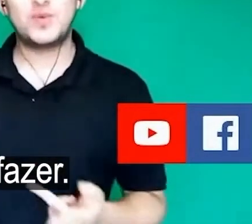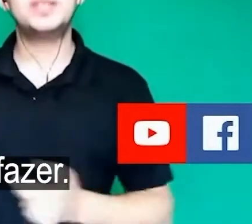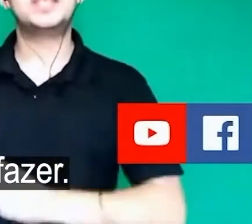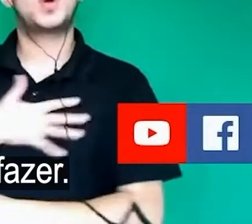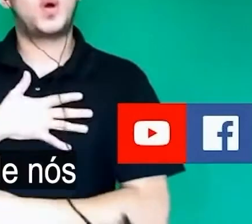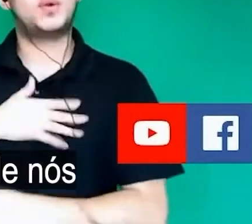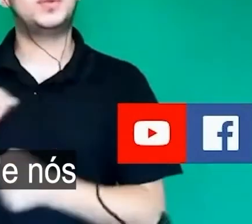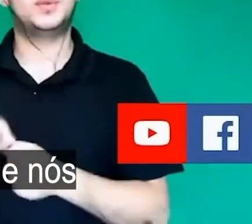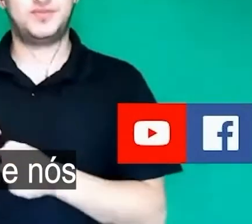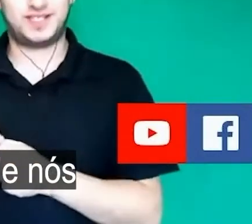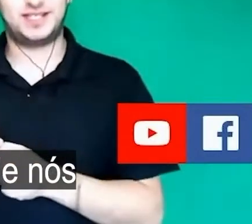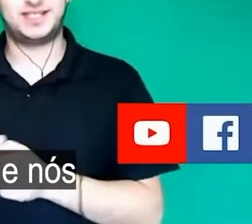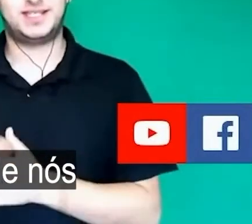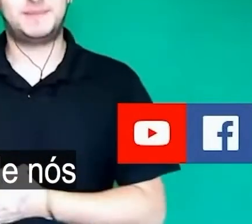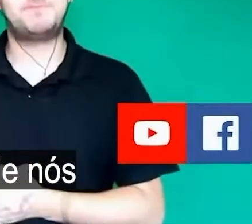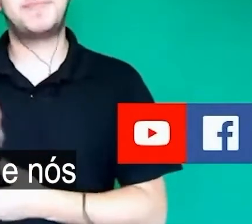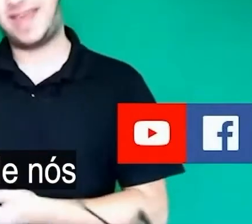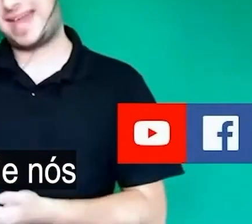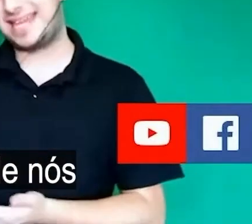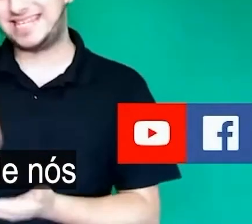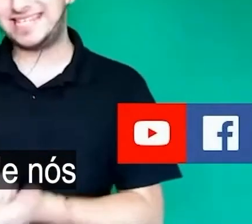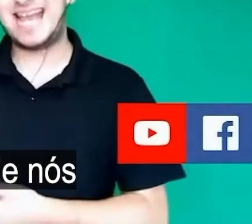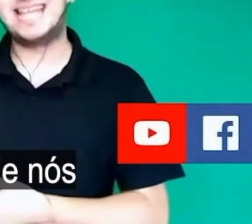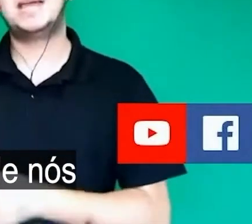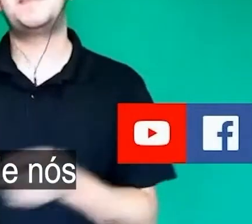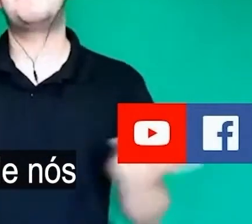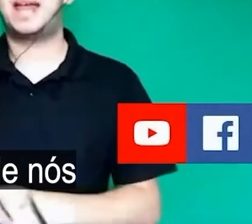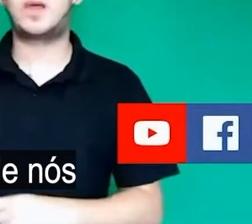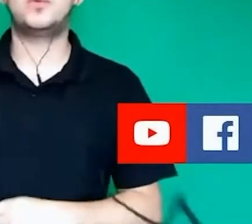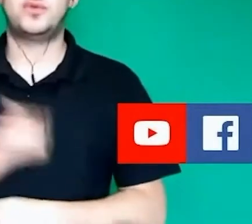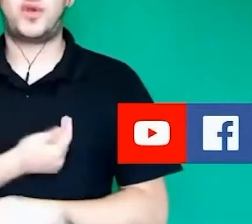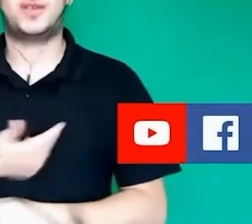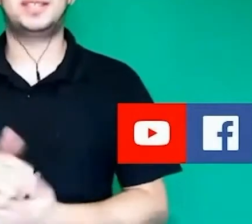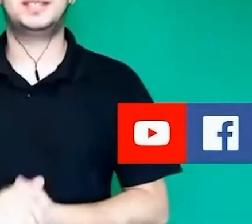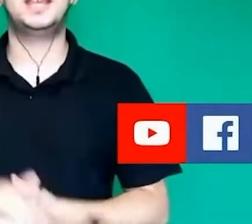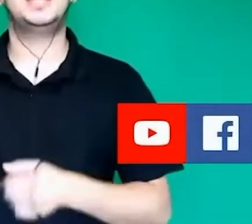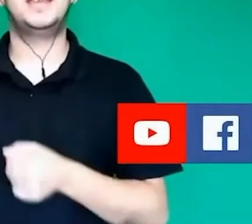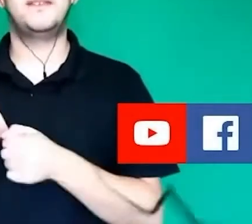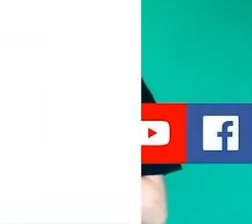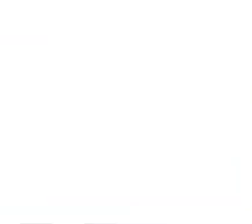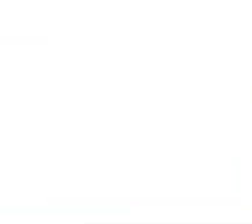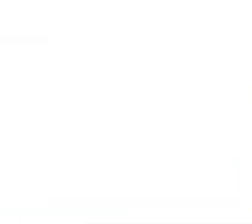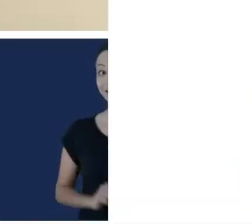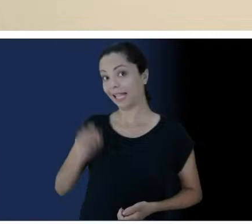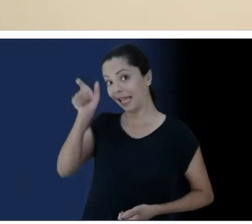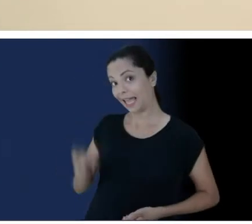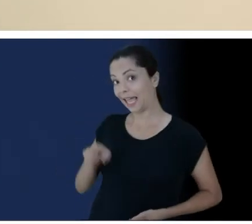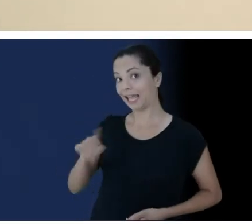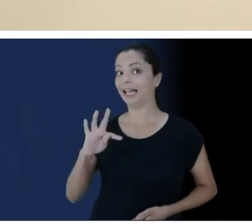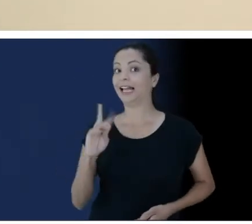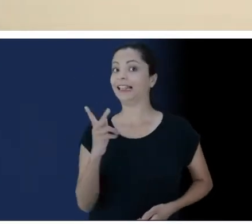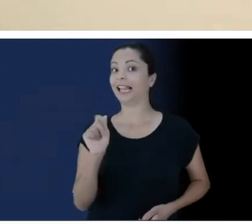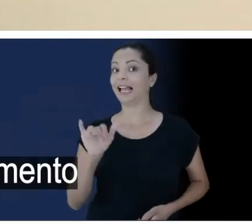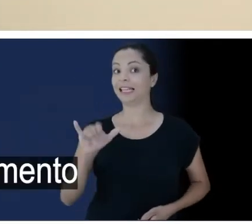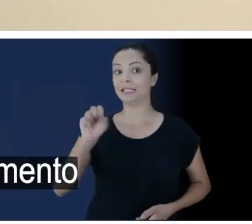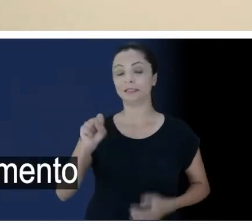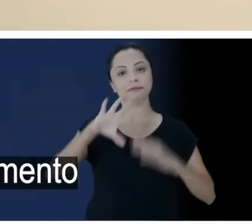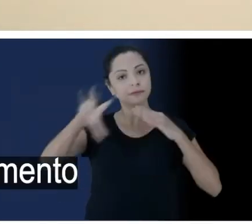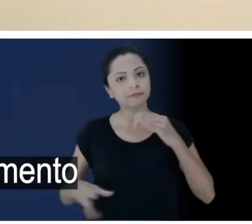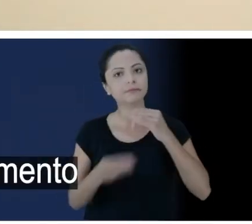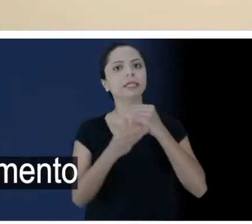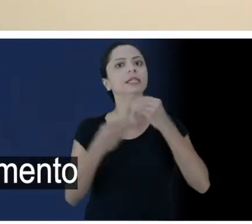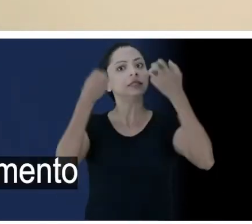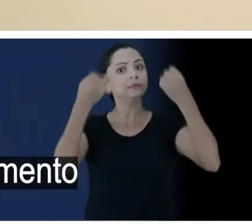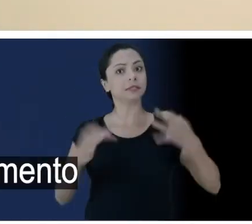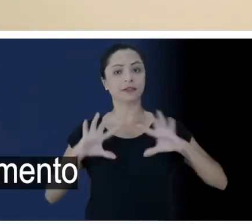gostam de fazer. É acreditar sempre no potencial de cada um de nós e fazer história. A Thaís complementou que a família é um parceiro